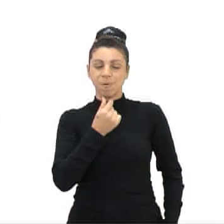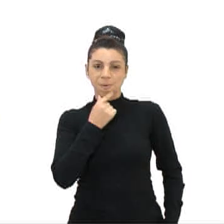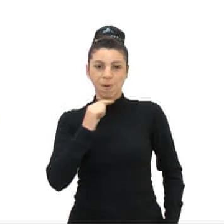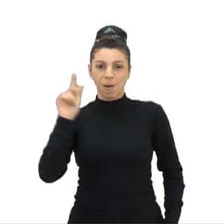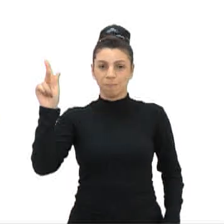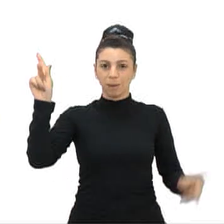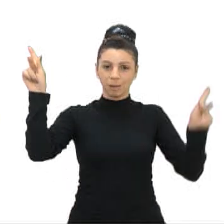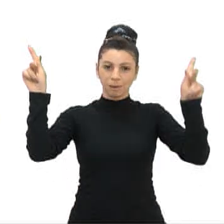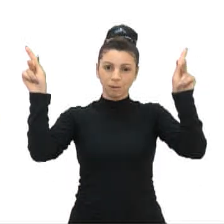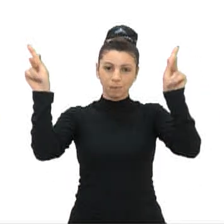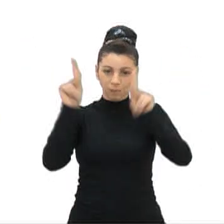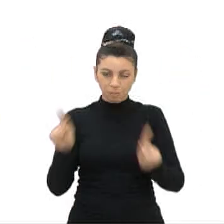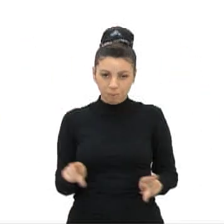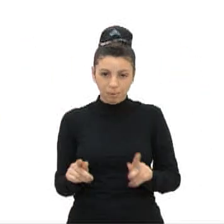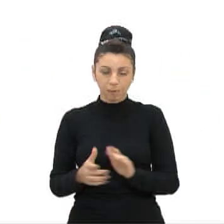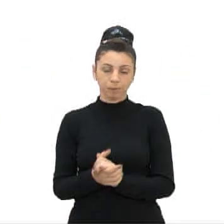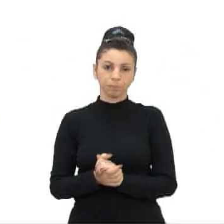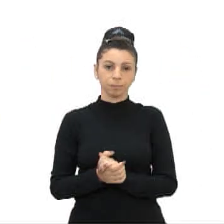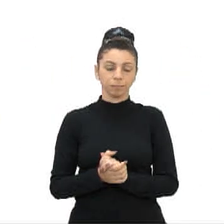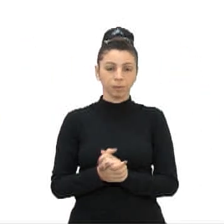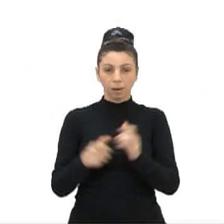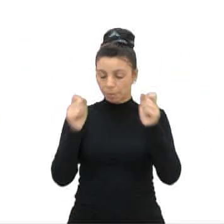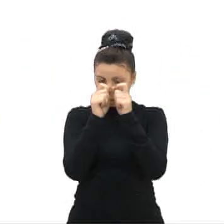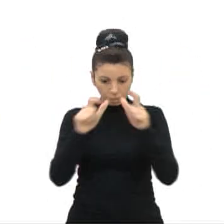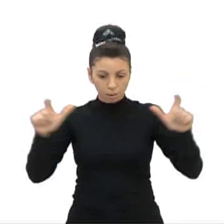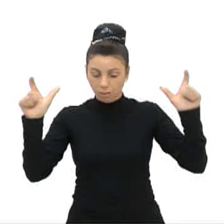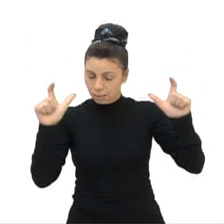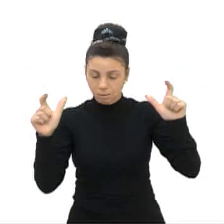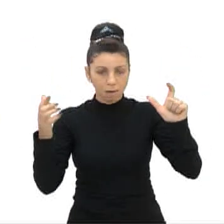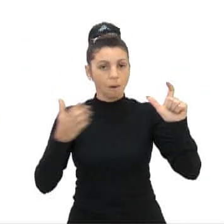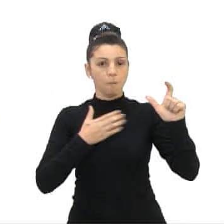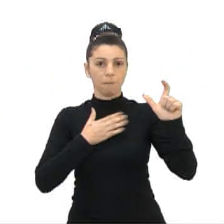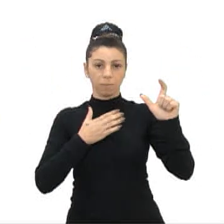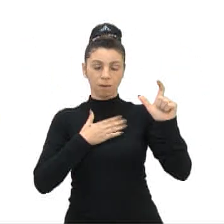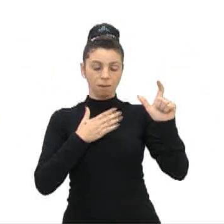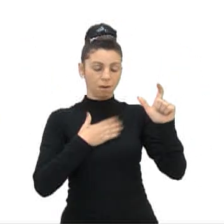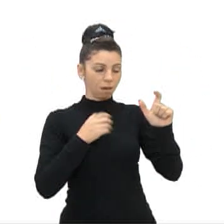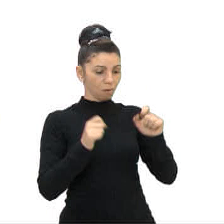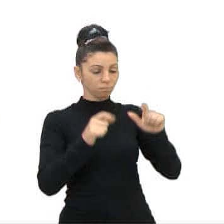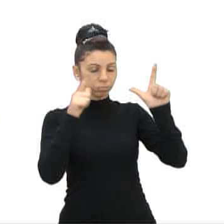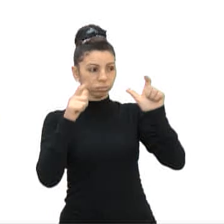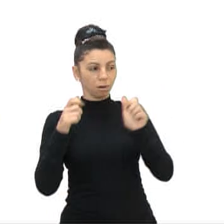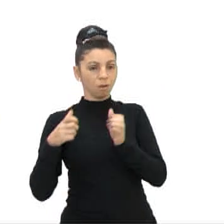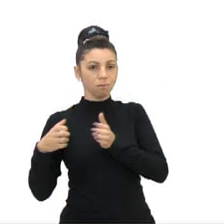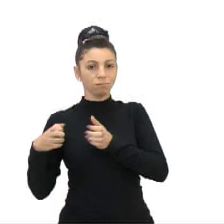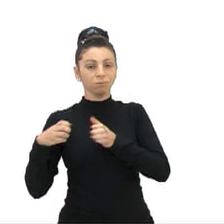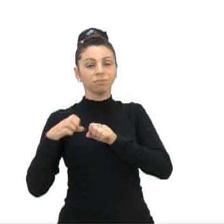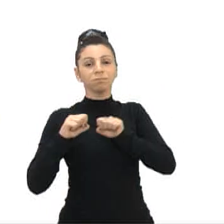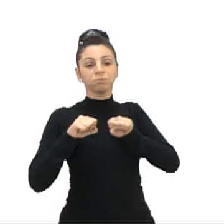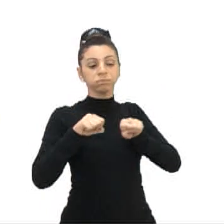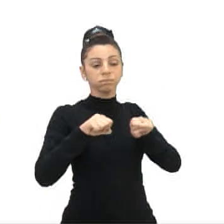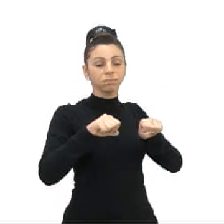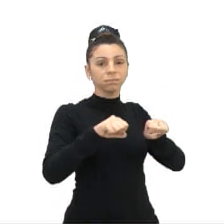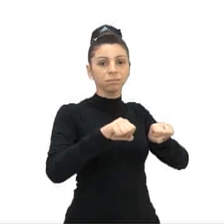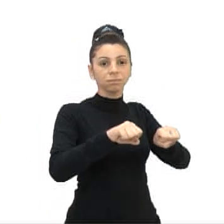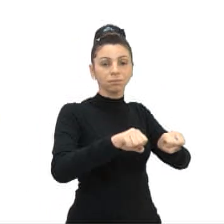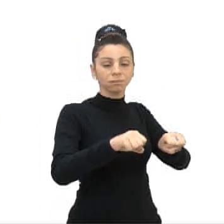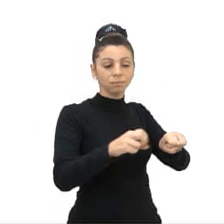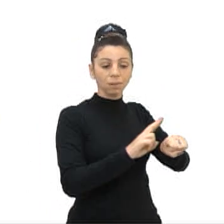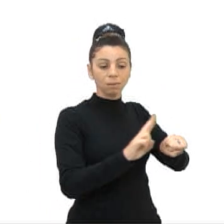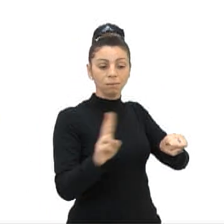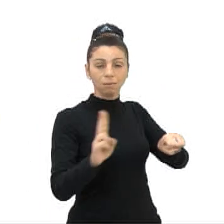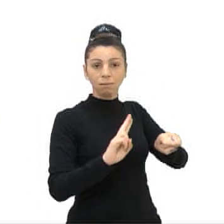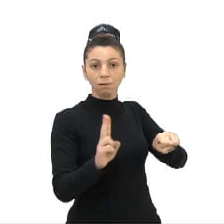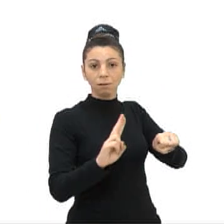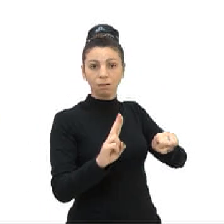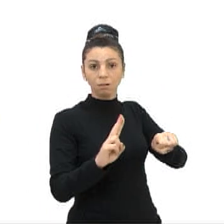carroça linda, com uma pintura geométrica que lembra um quadro de Mondrian. Na lateral estava escrito: Carrego